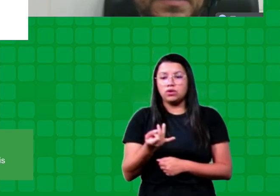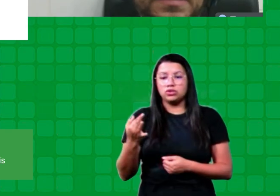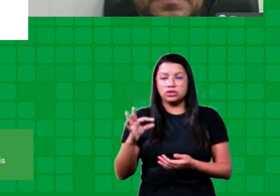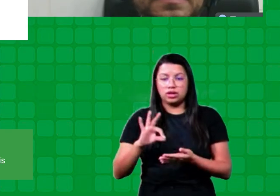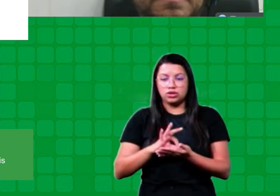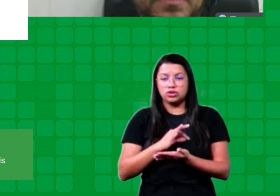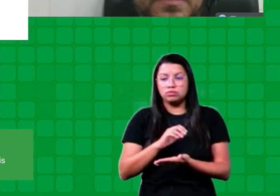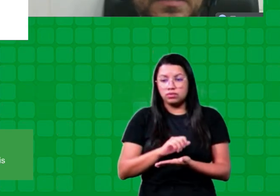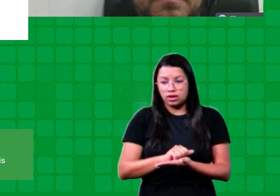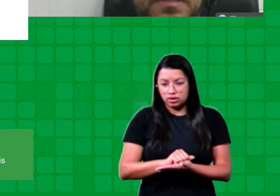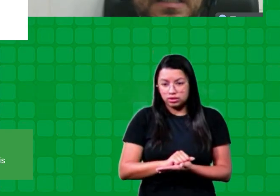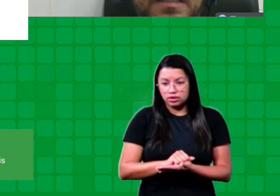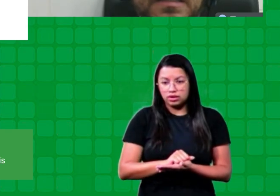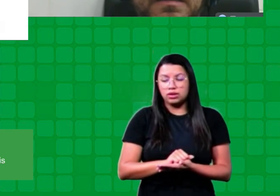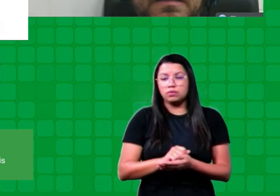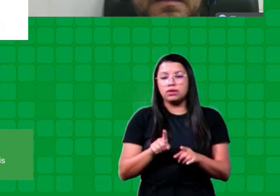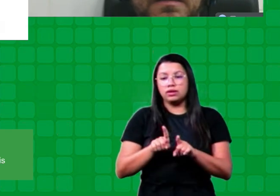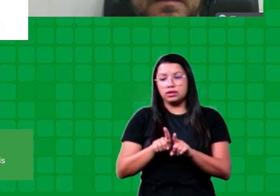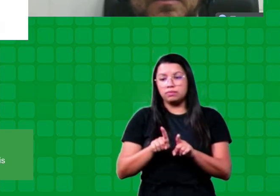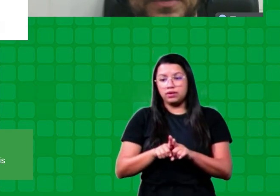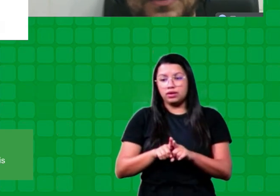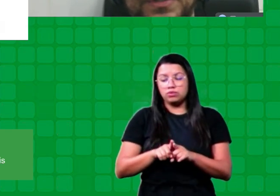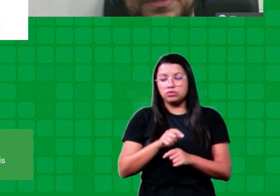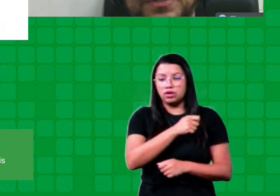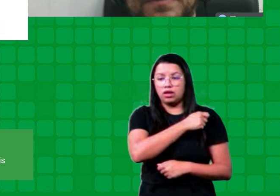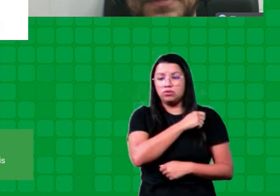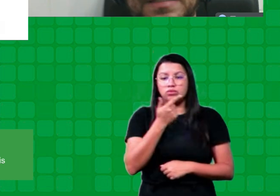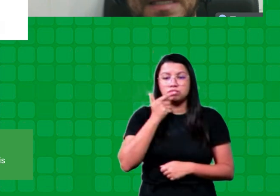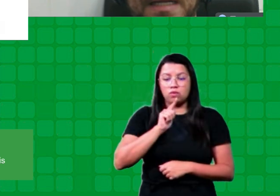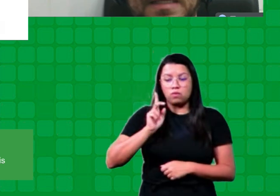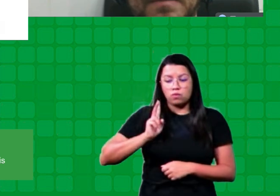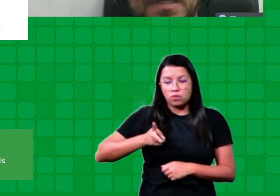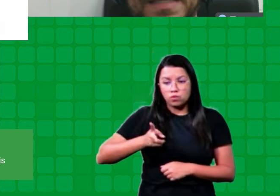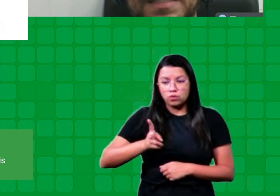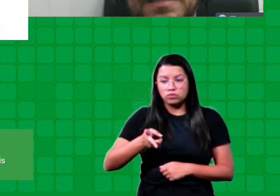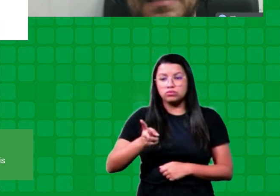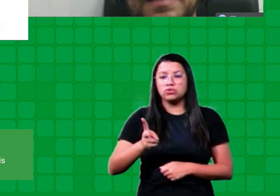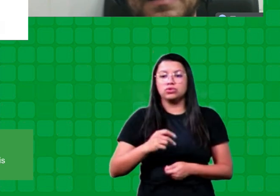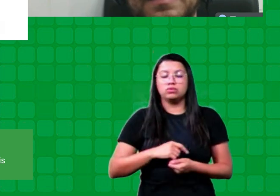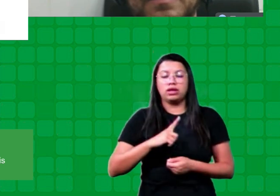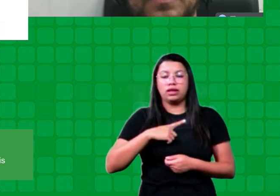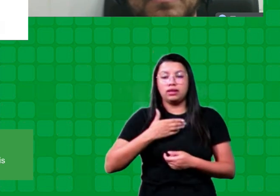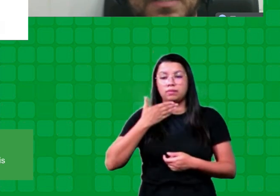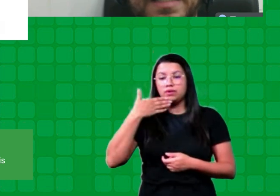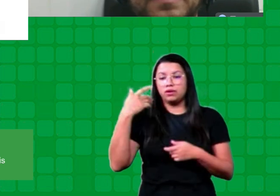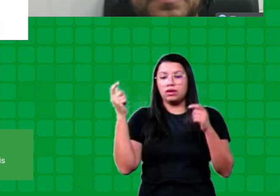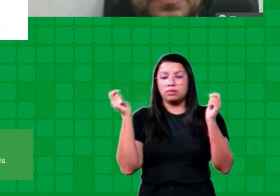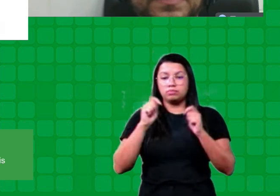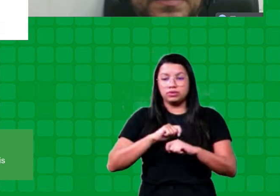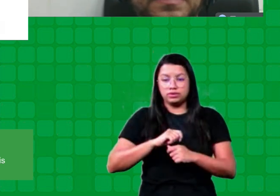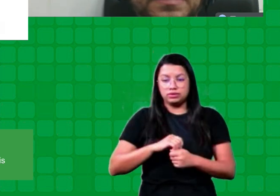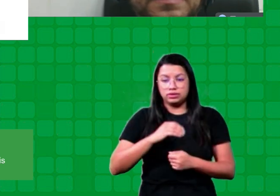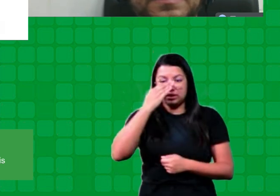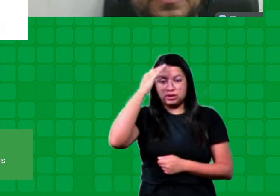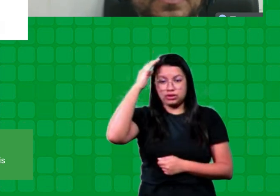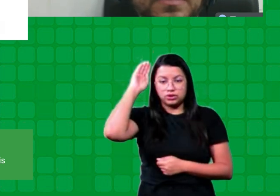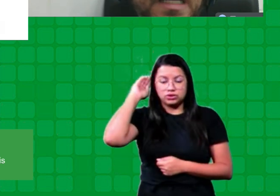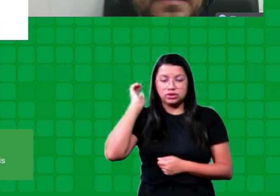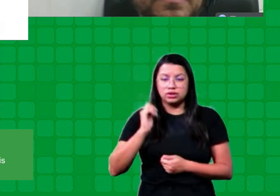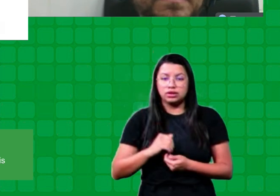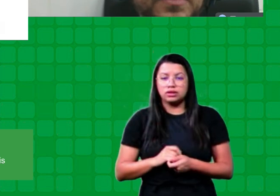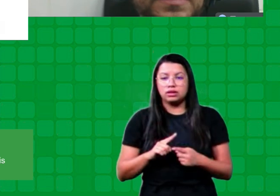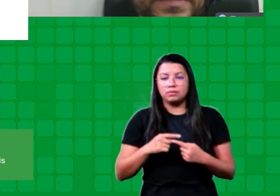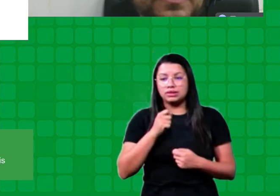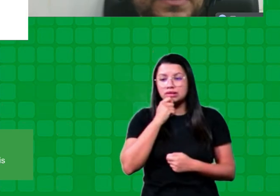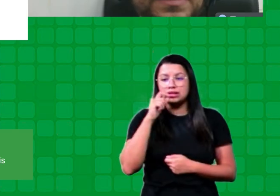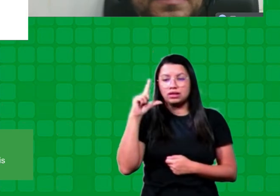e a permanência, melhorando os índices de eficiência acadêmica, mas esses índices não estão claros. Eu acho que seria interessante colocar